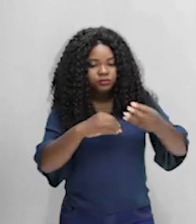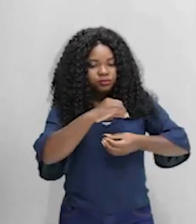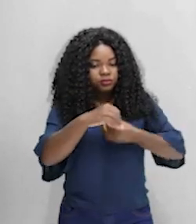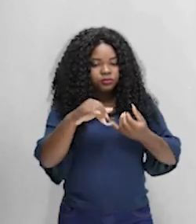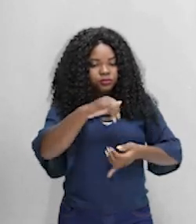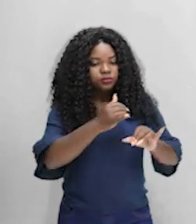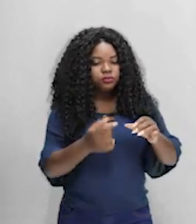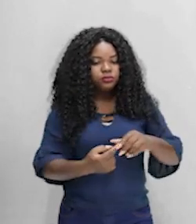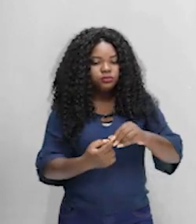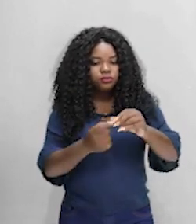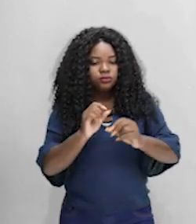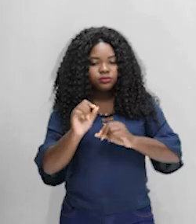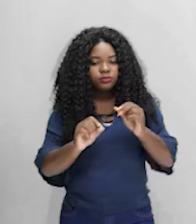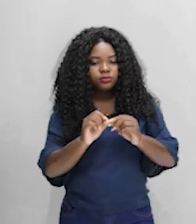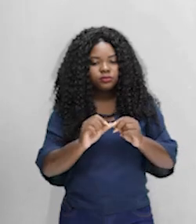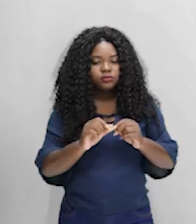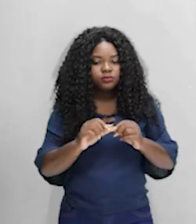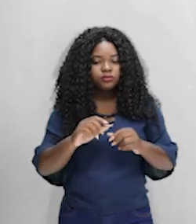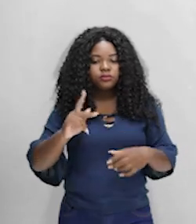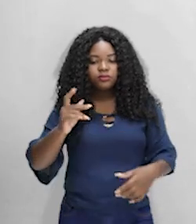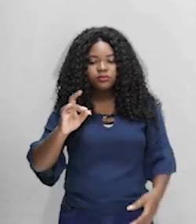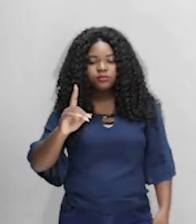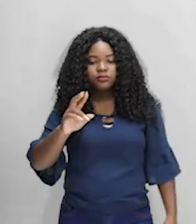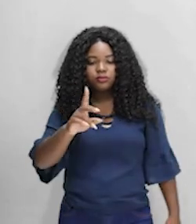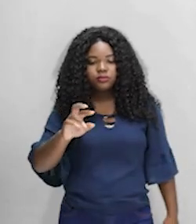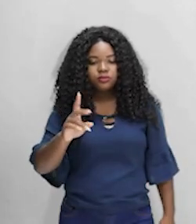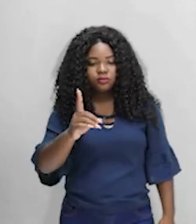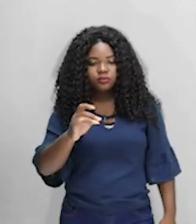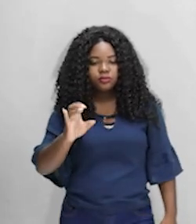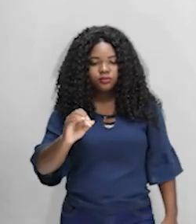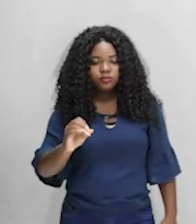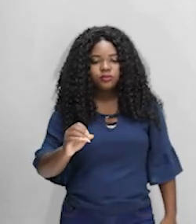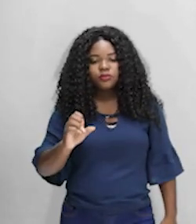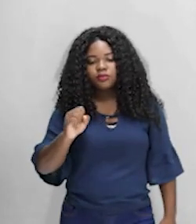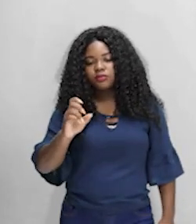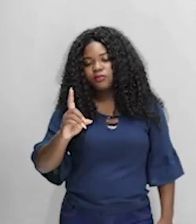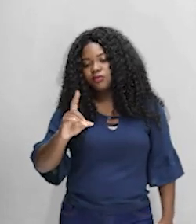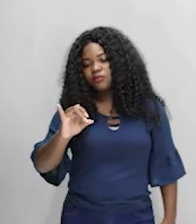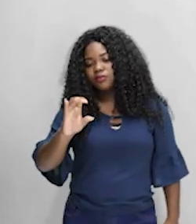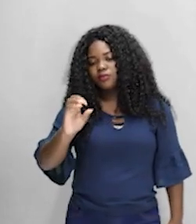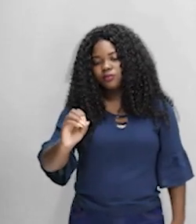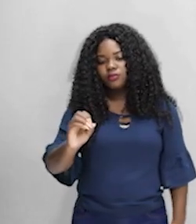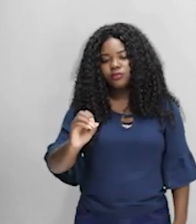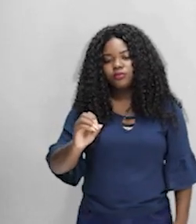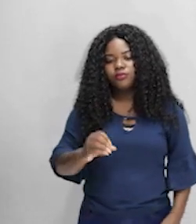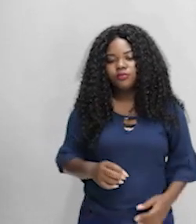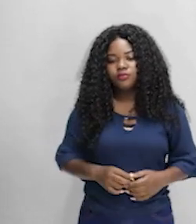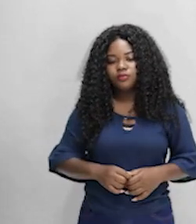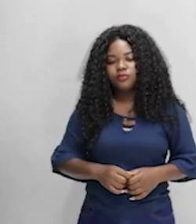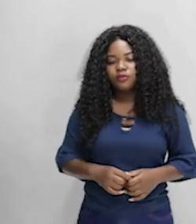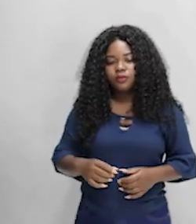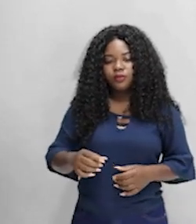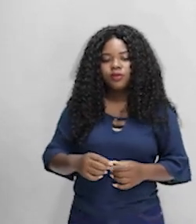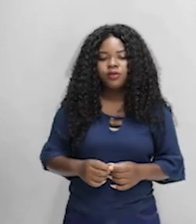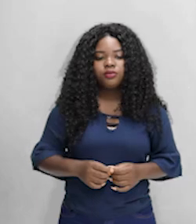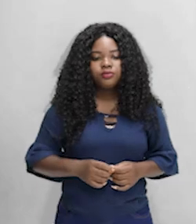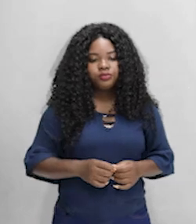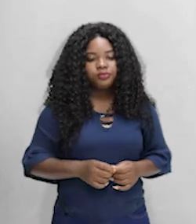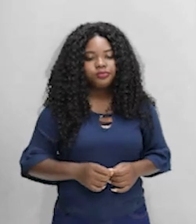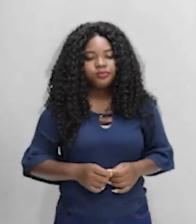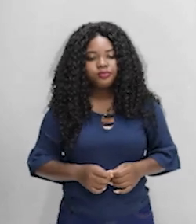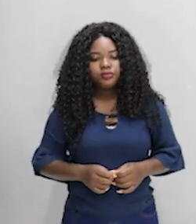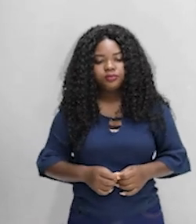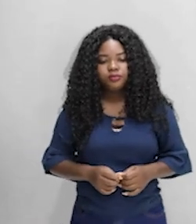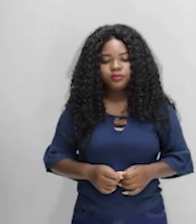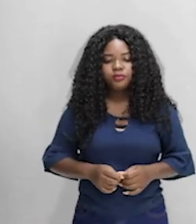única base é o hidróxido de sódio. Beleza? O frasco 3 contém o HCl, o ácido